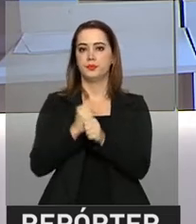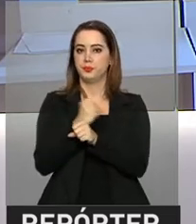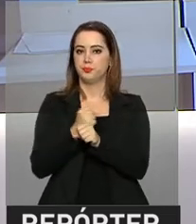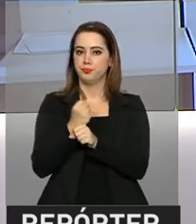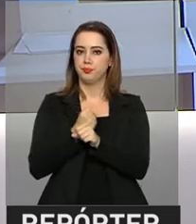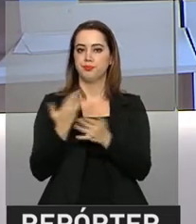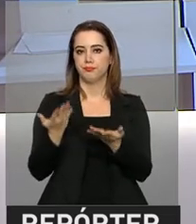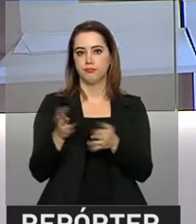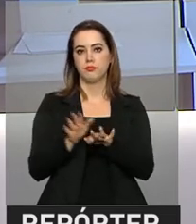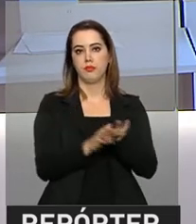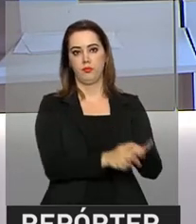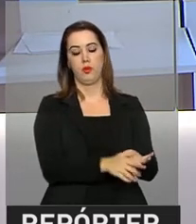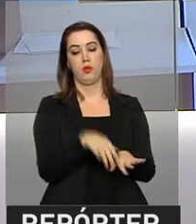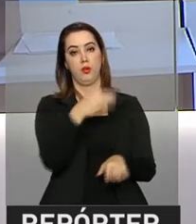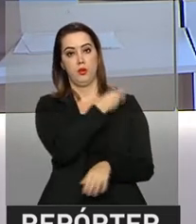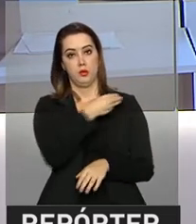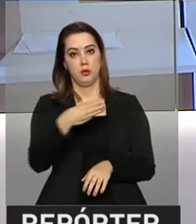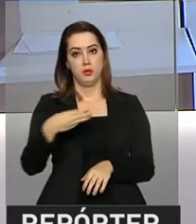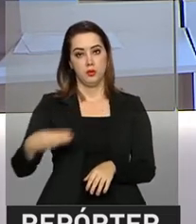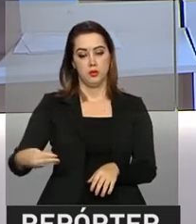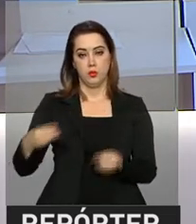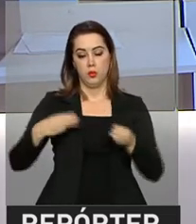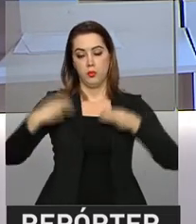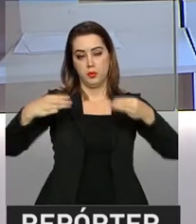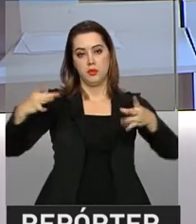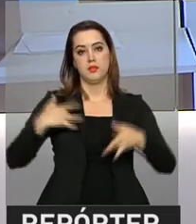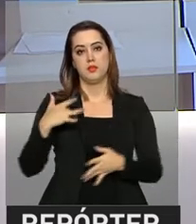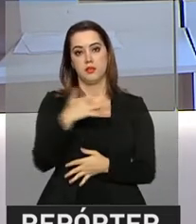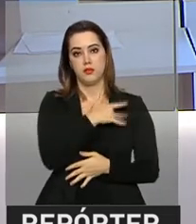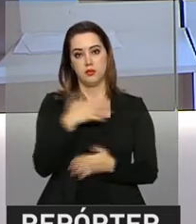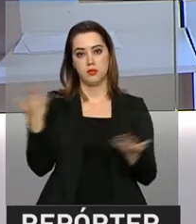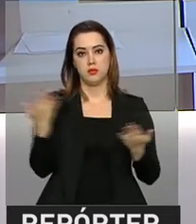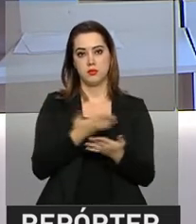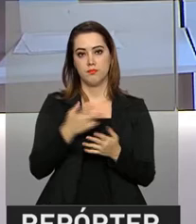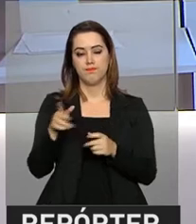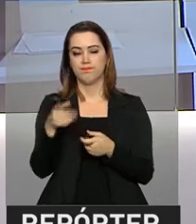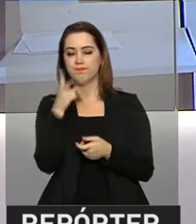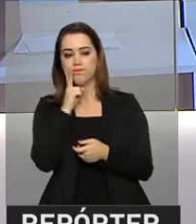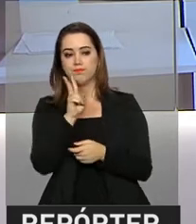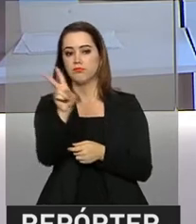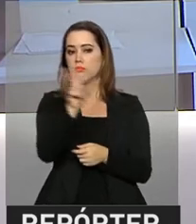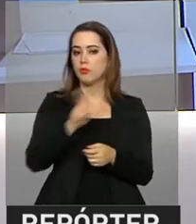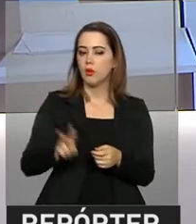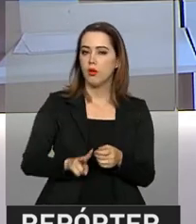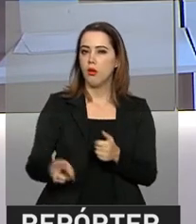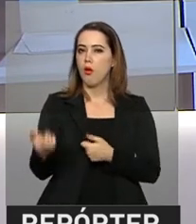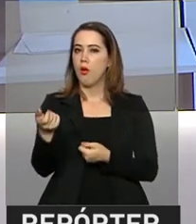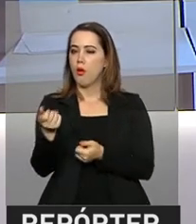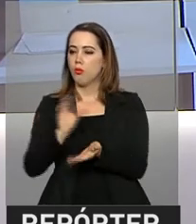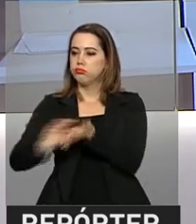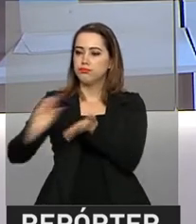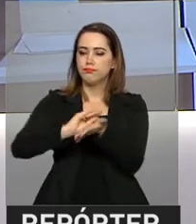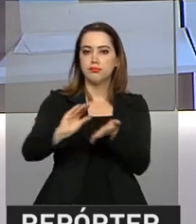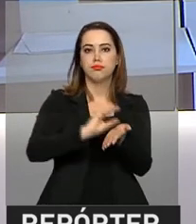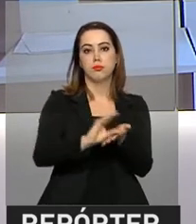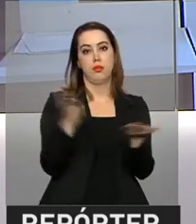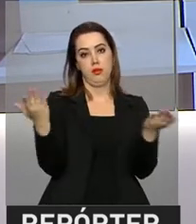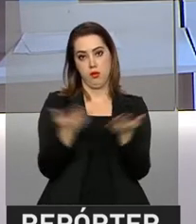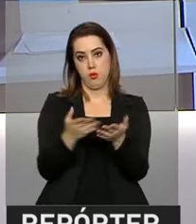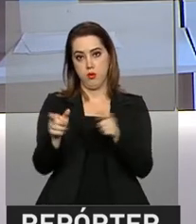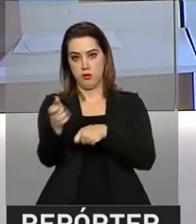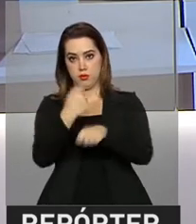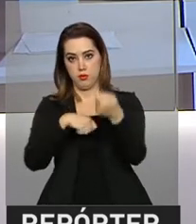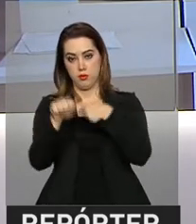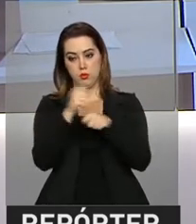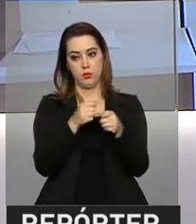da Saúde fez uma revisão de gastos que vão garantir mais atendimento à população. O dinheiro economizado vai para unidades de